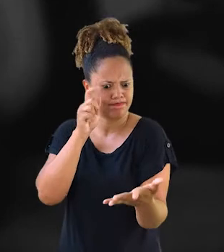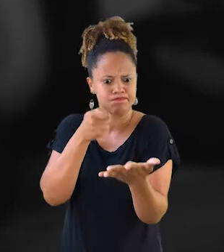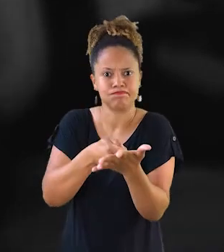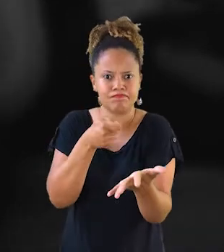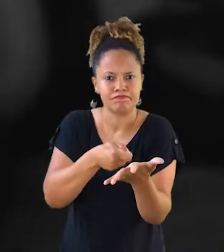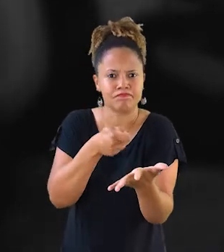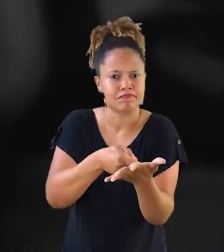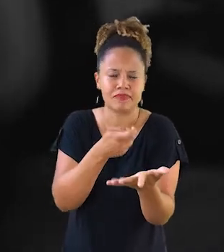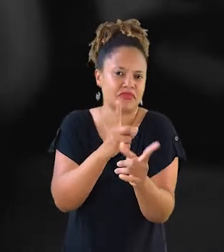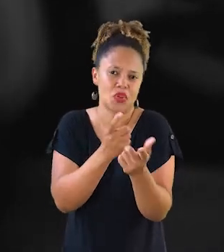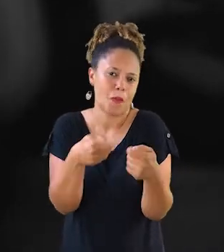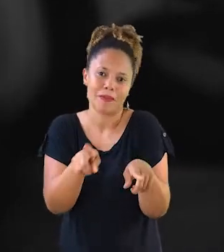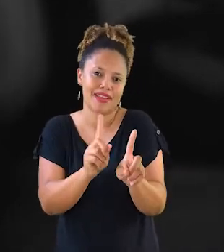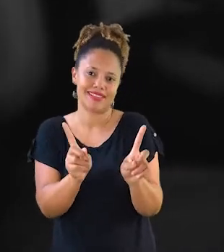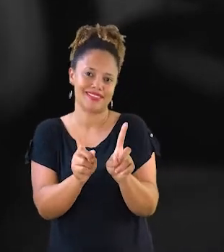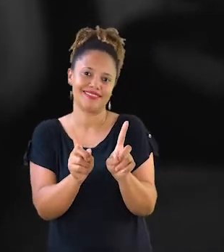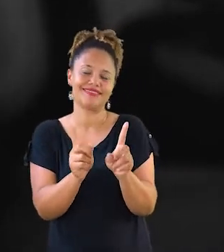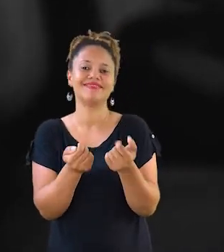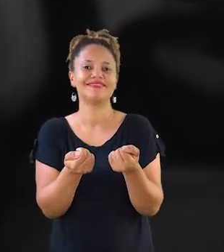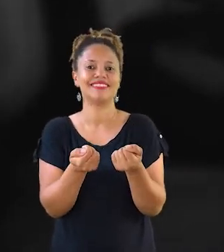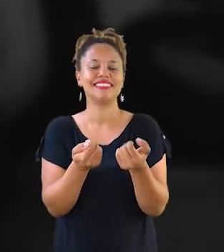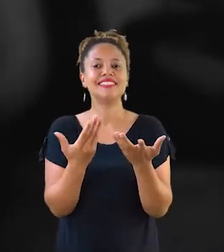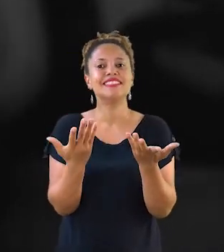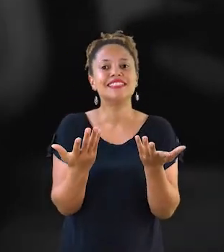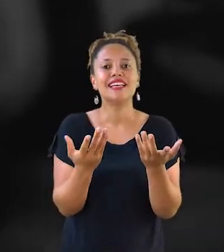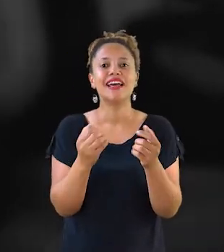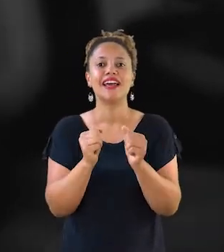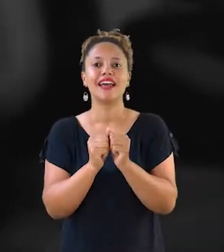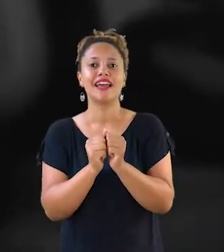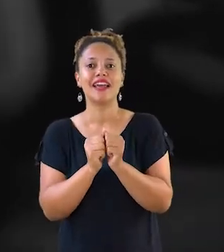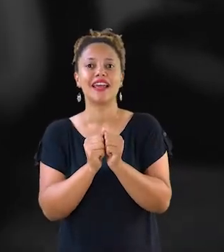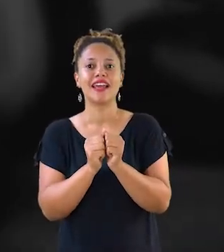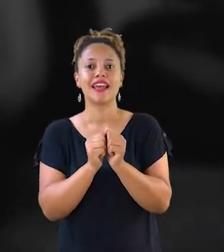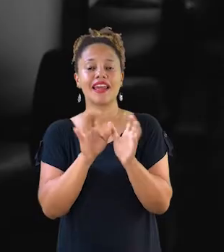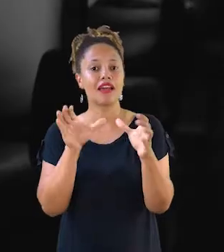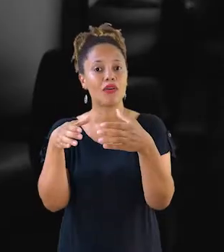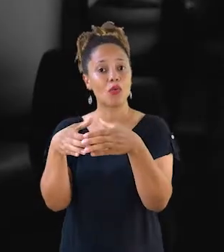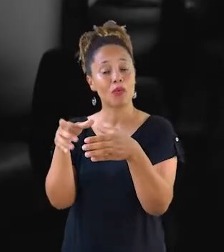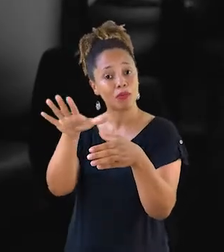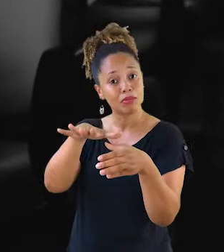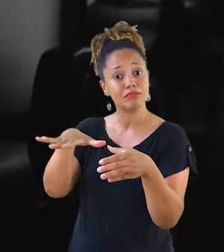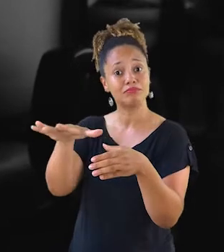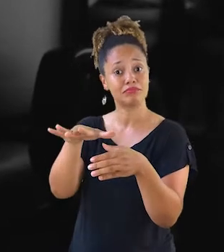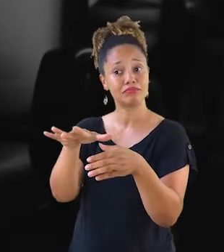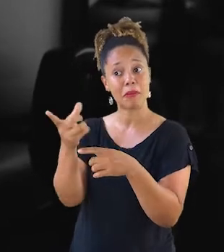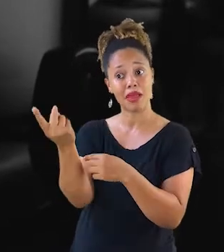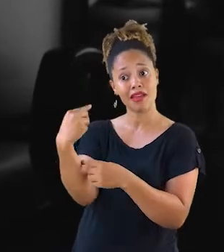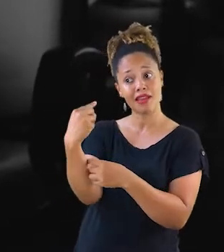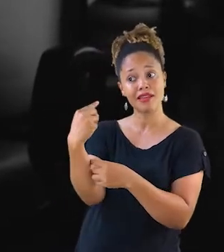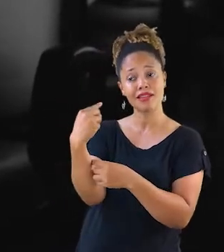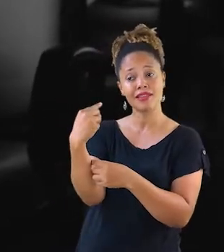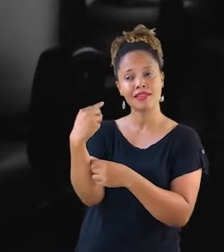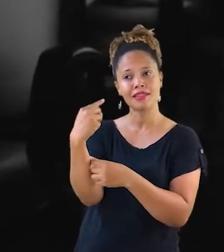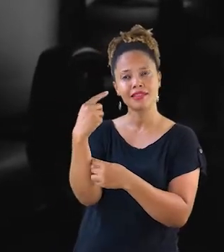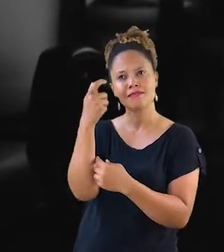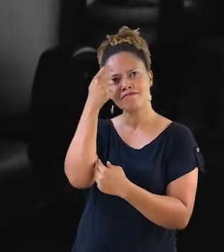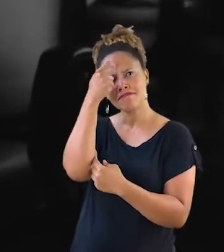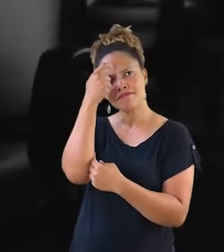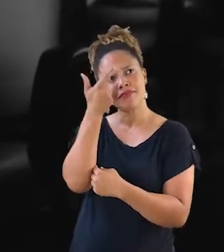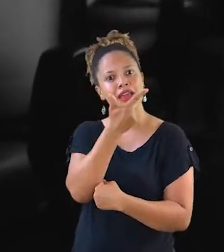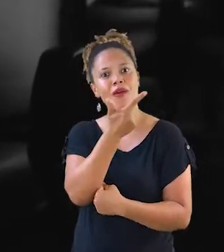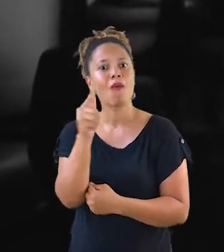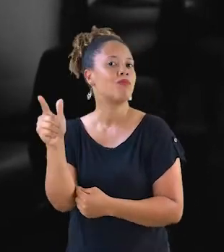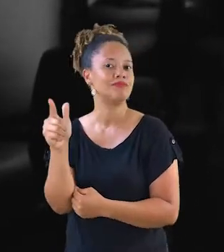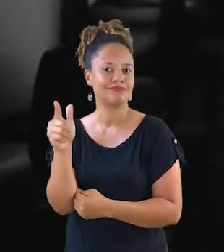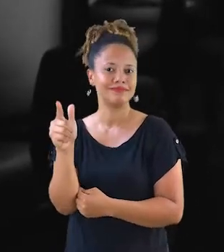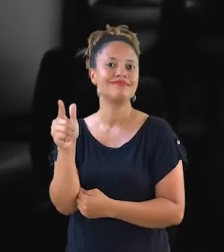dessa homogeneia, né, que a orquestra exige, a gente tem uma outra leitura,